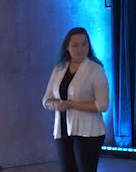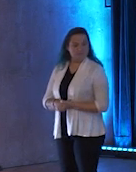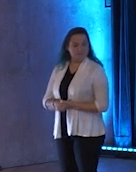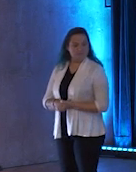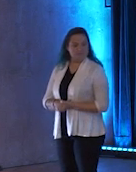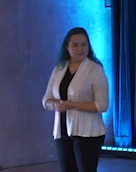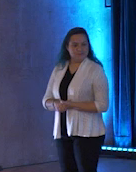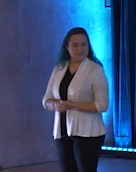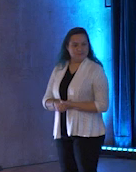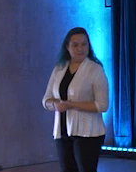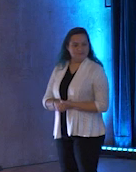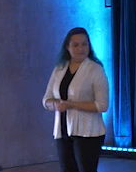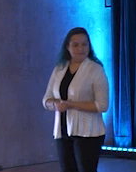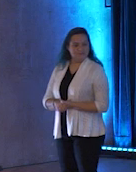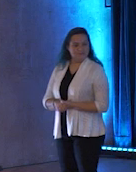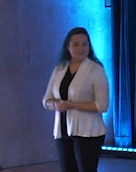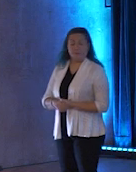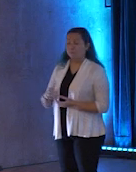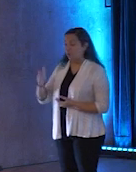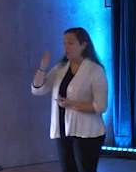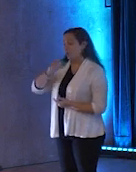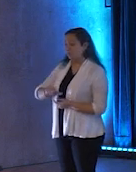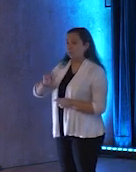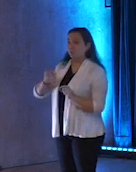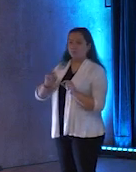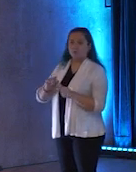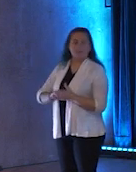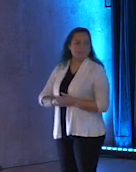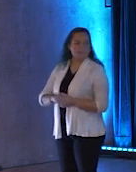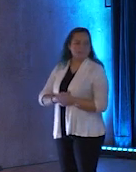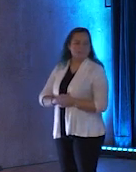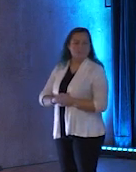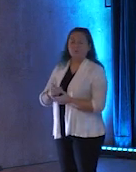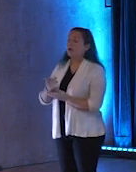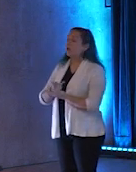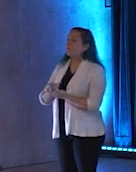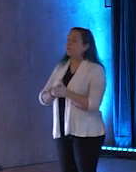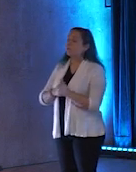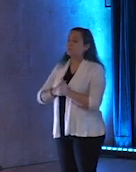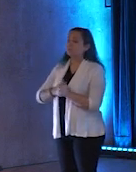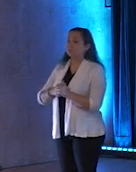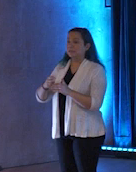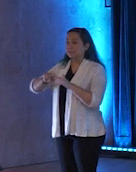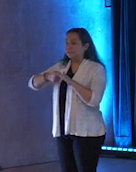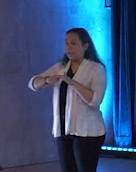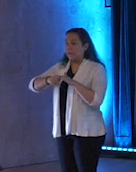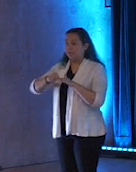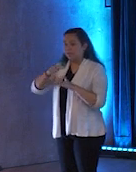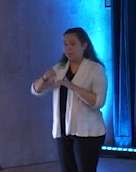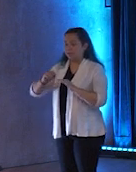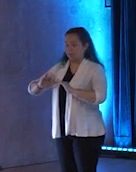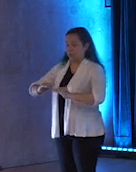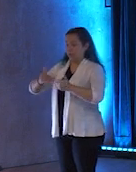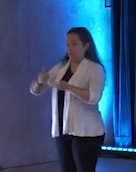conseguimos ainda. Mas o que nós conseguimos foi procurar e encontrar segredos nessa